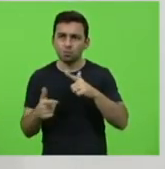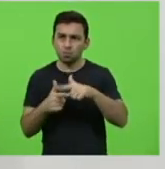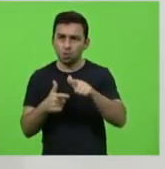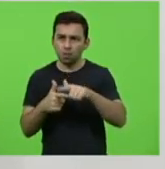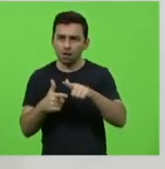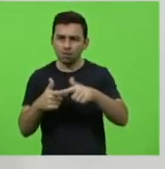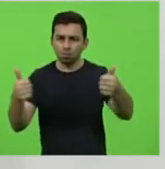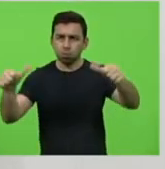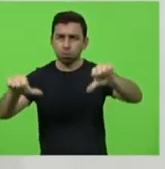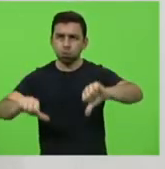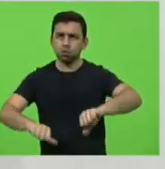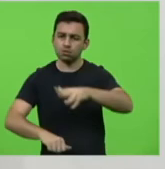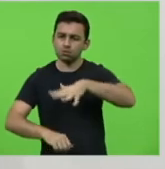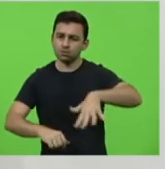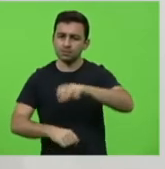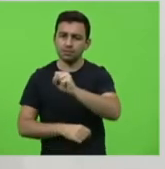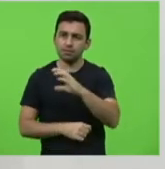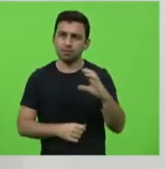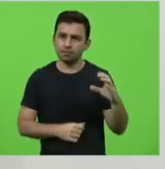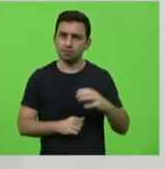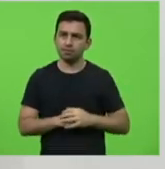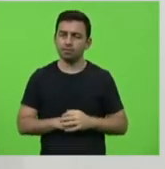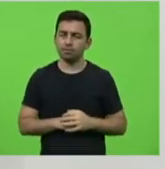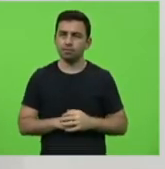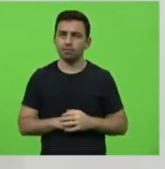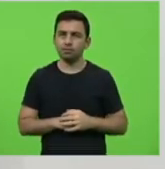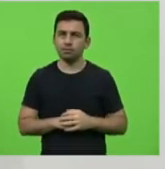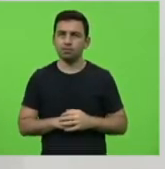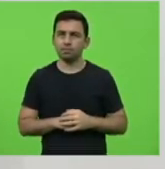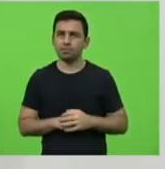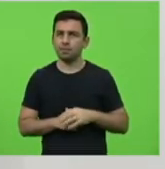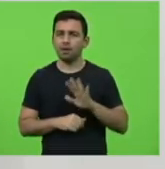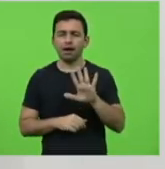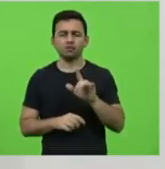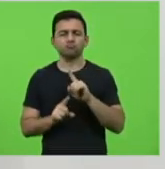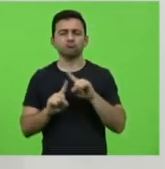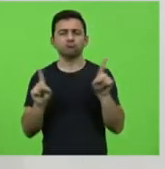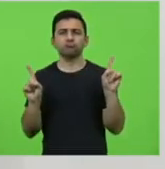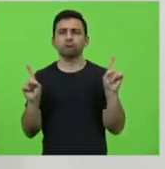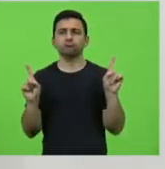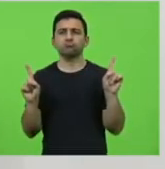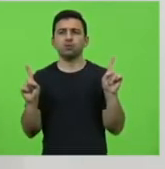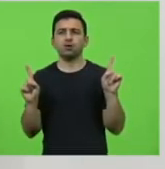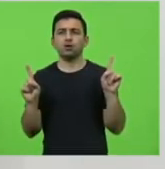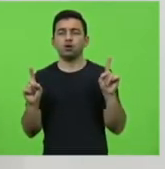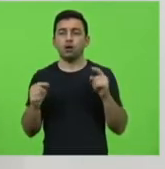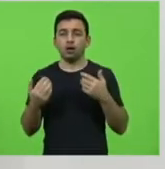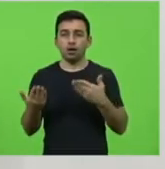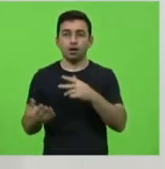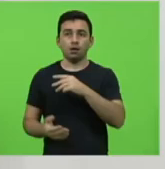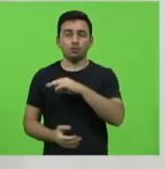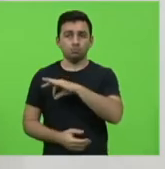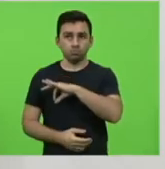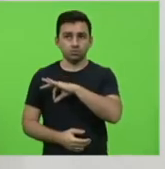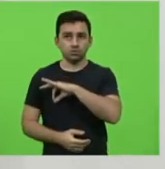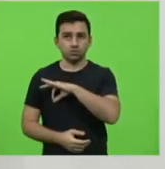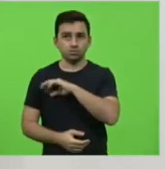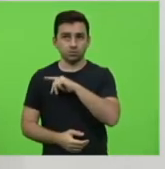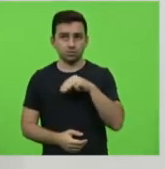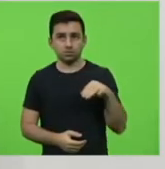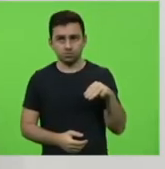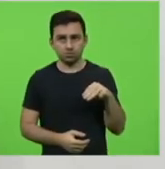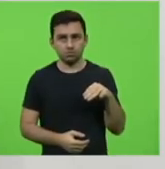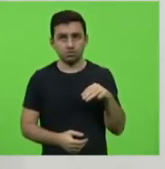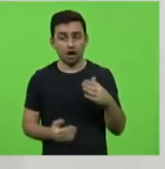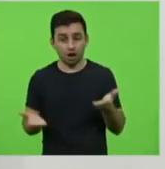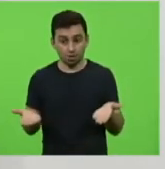pública e emergência. Mas não, o comando da Polícia Militar, pelo menos este